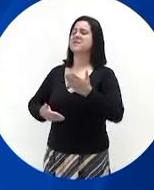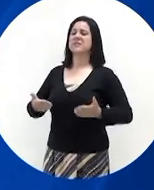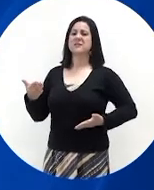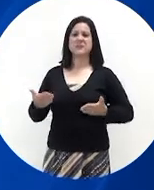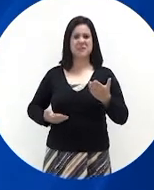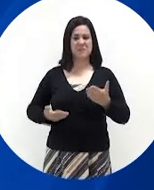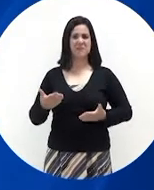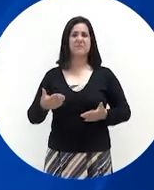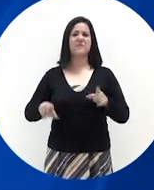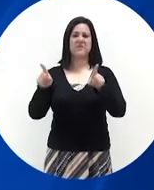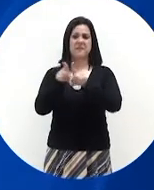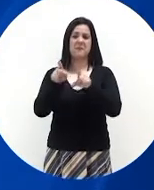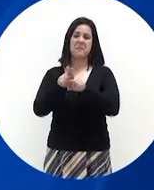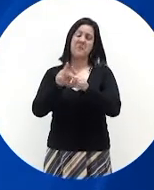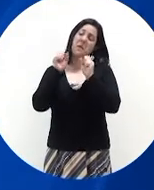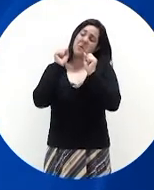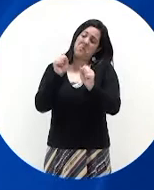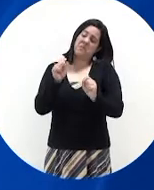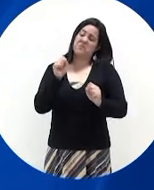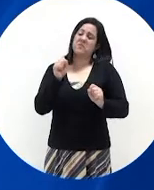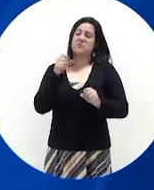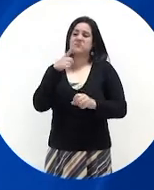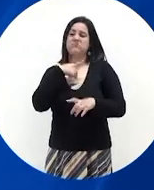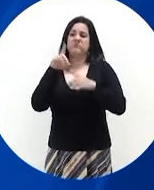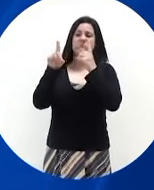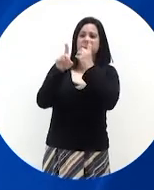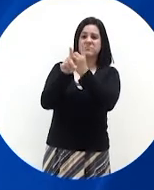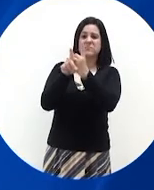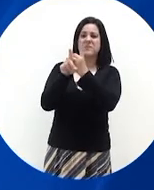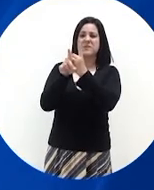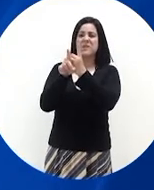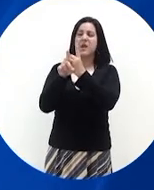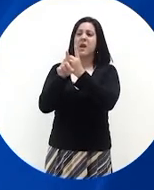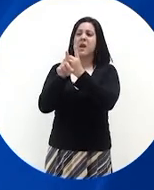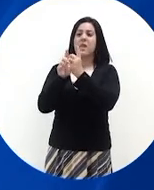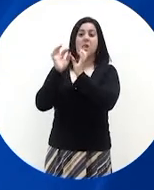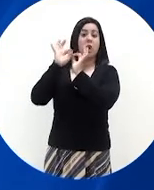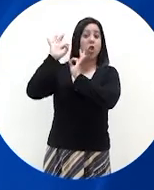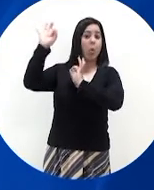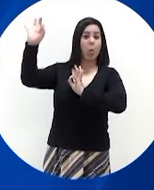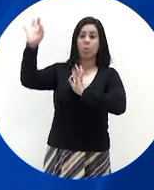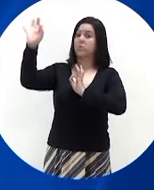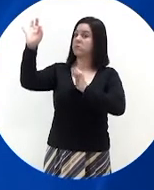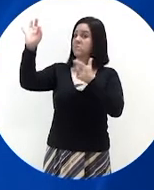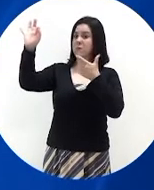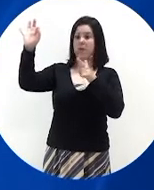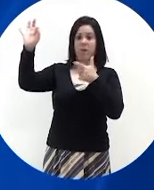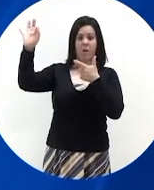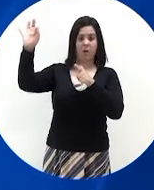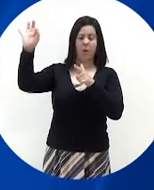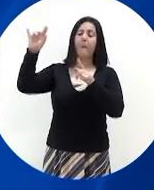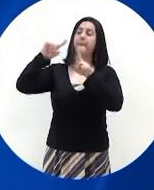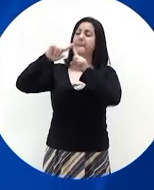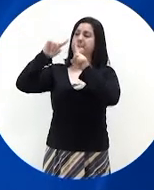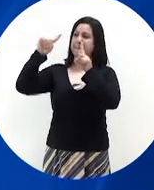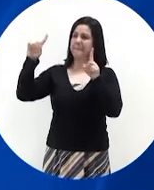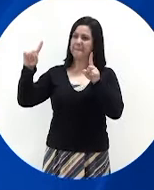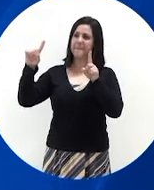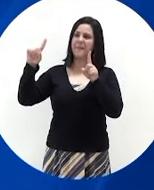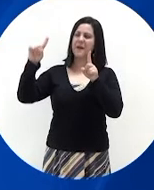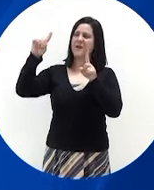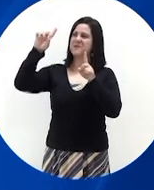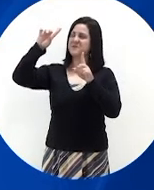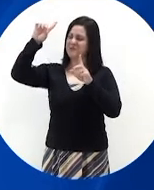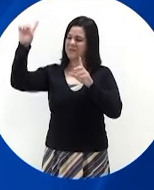talvez tateando pudessem encontrá-lo, embora não esteja longe de cada um de nós,